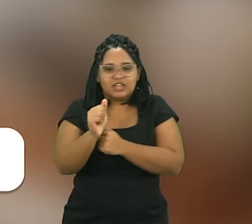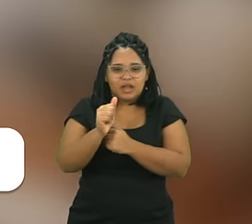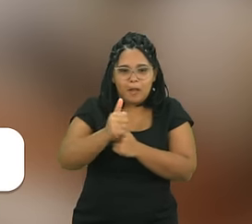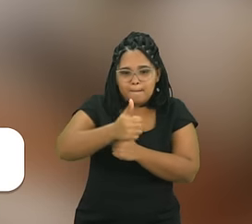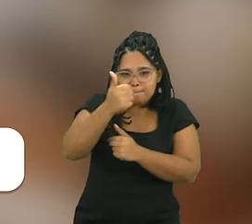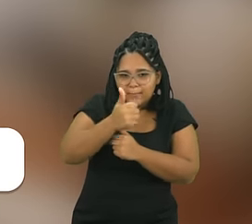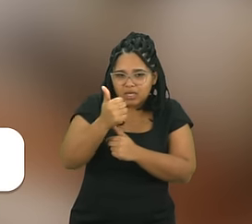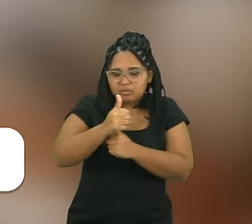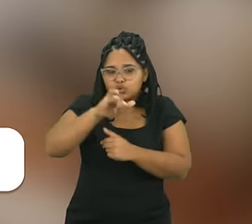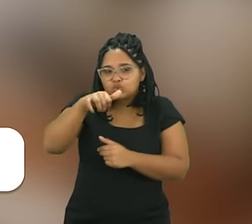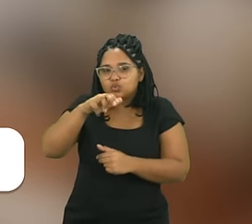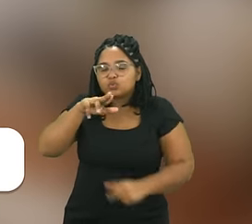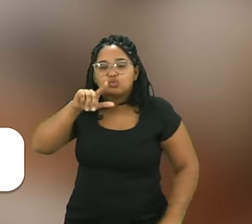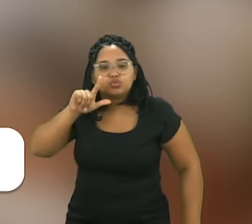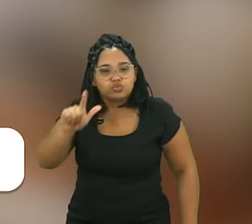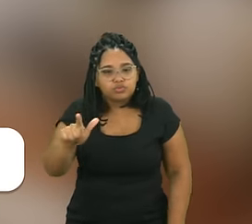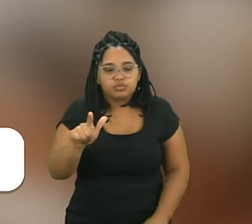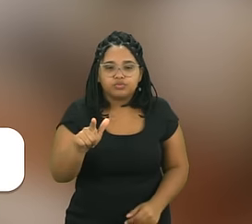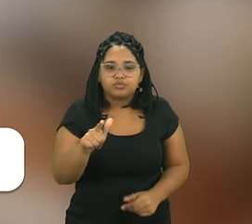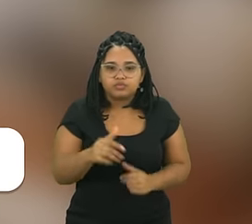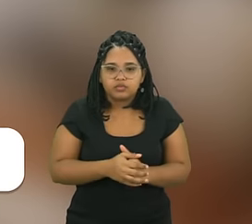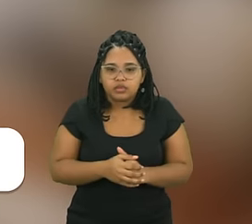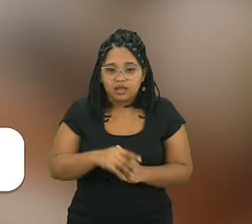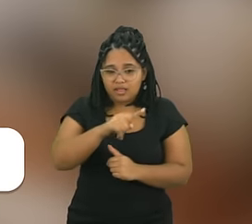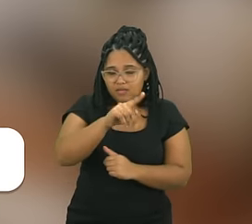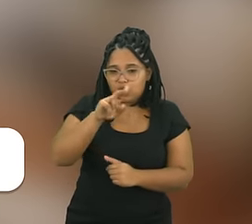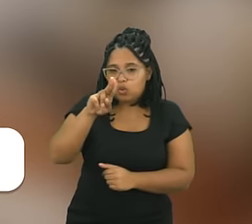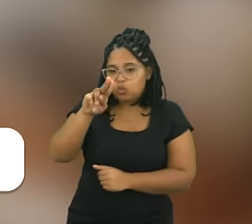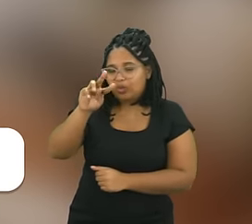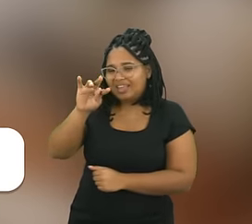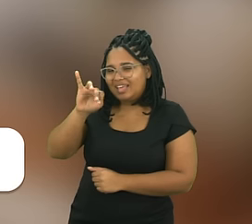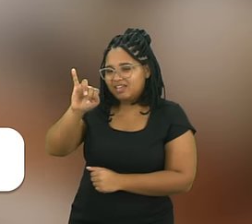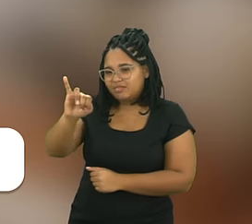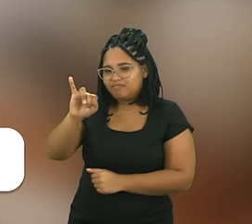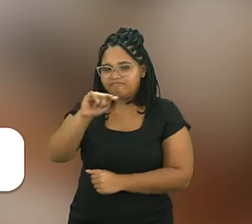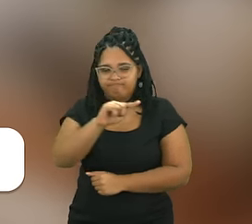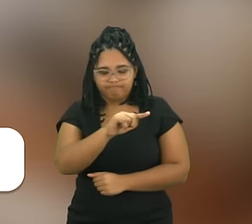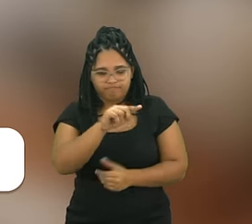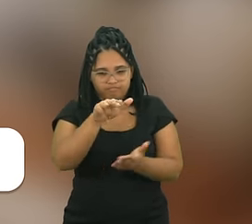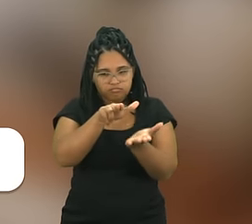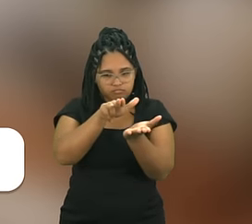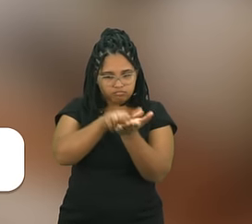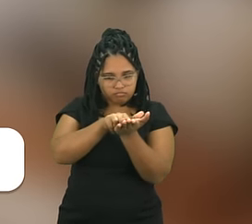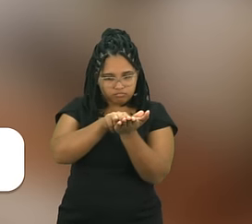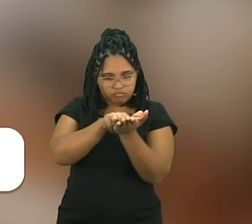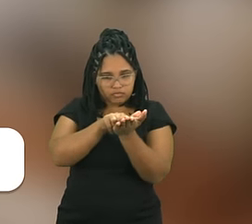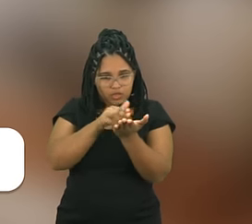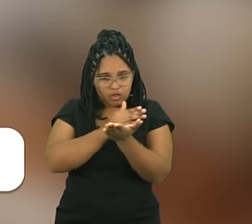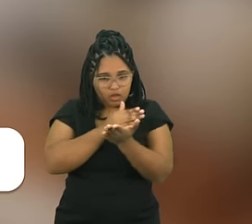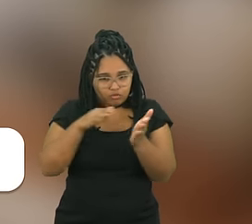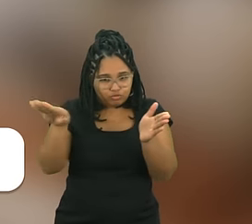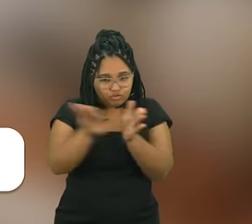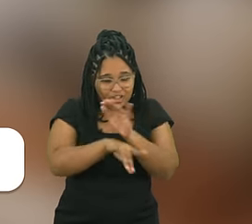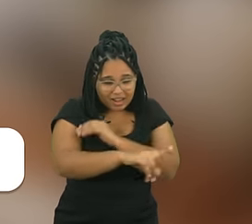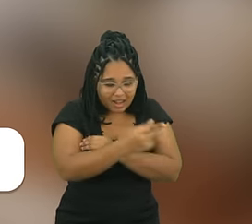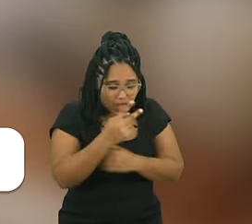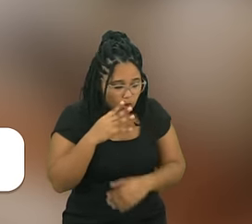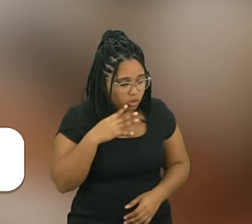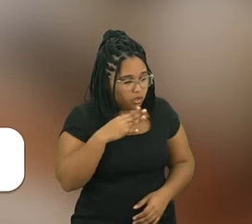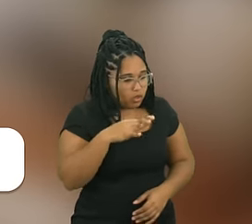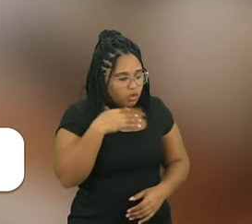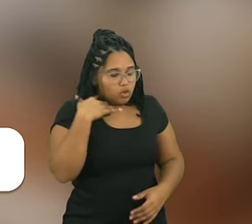primeira cirurgia. Ele estava na UTI e eu cheguei ali. Eu fiquei espantada com esta